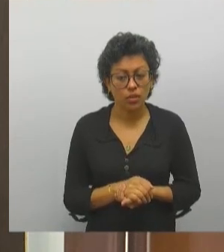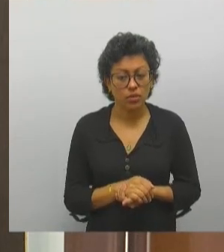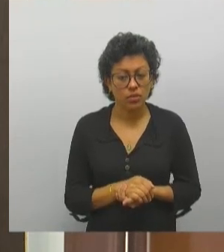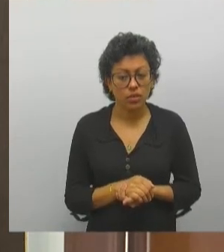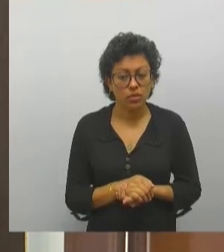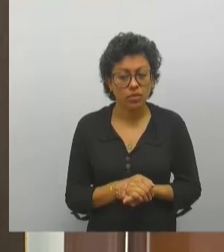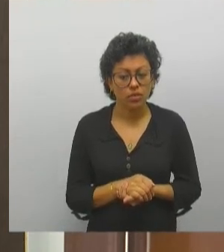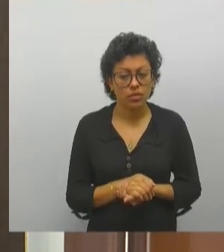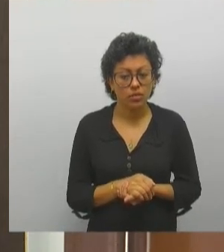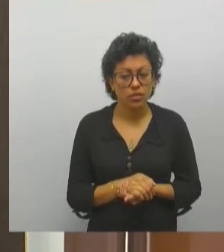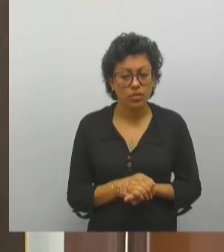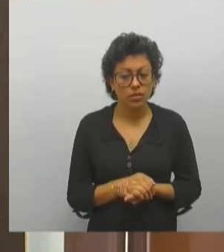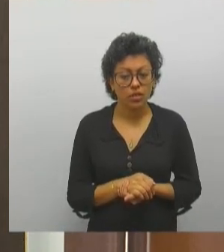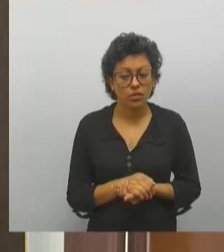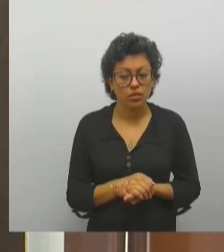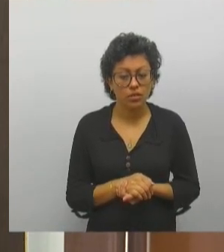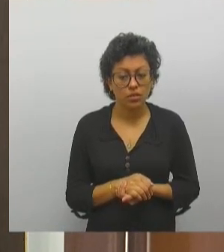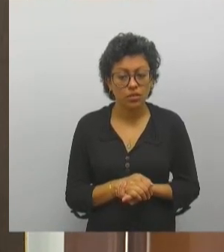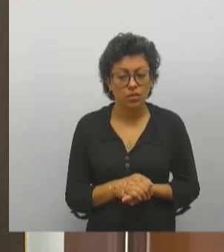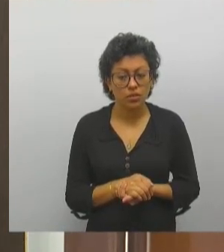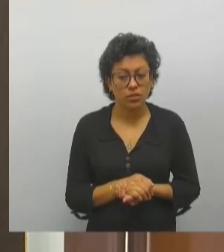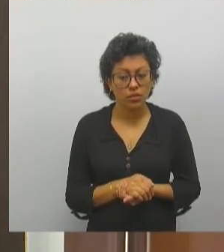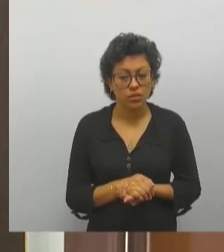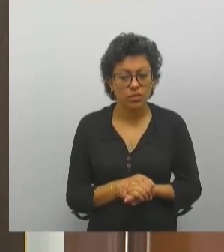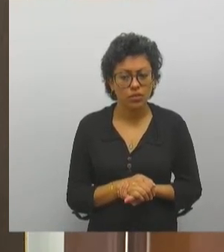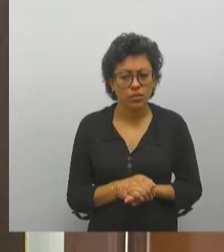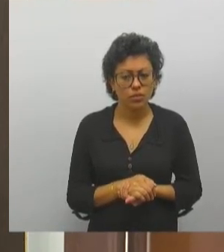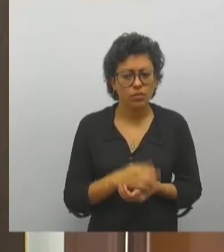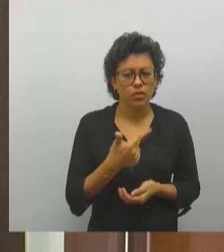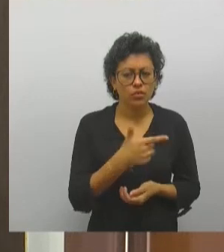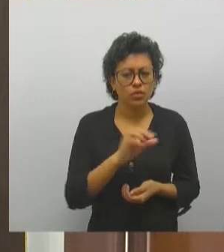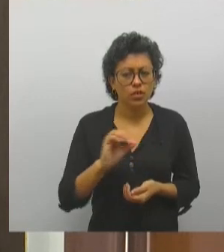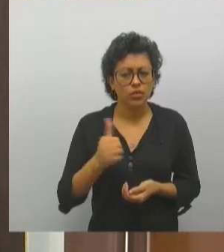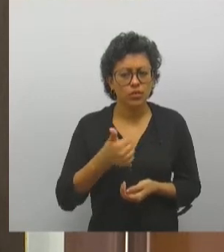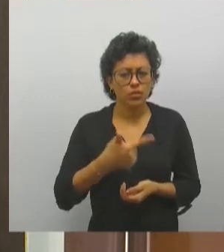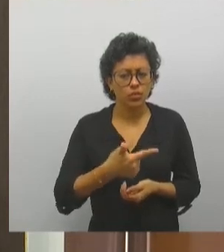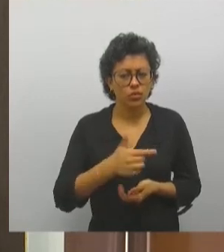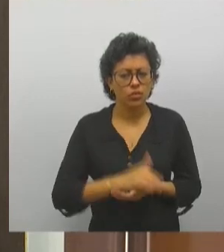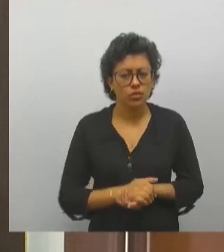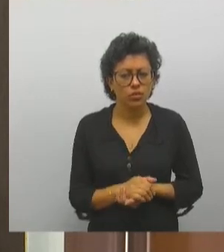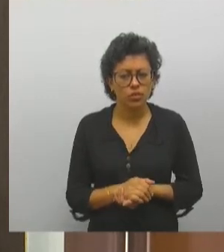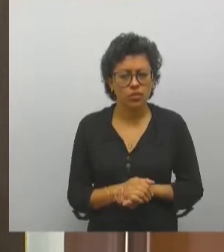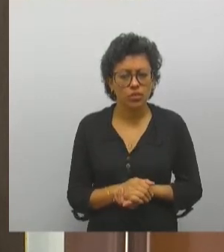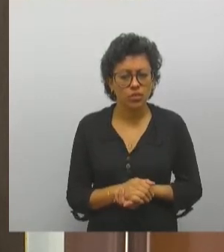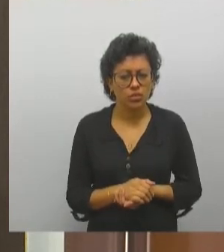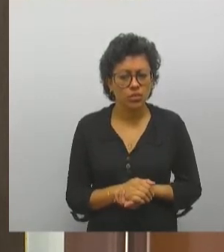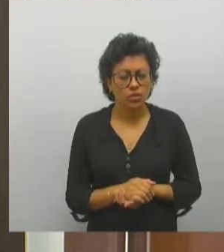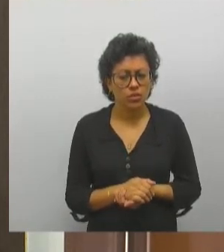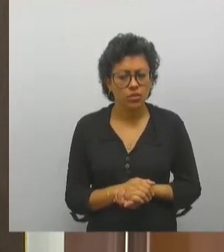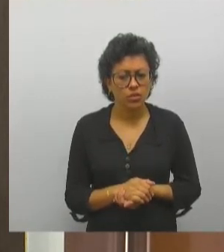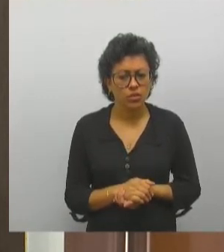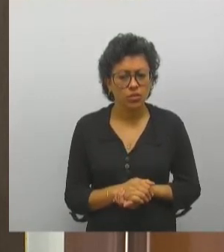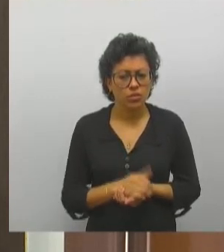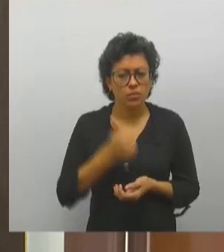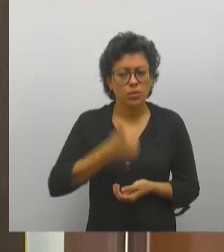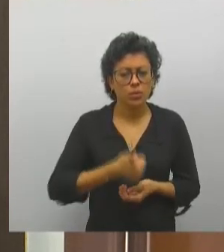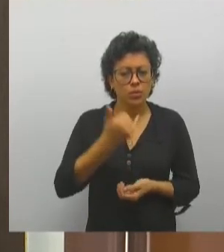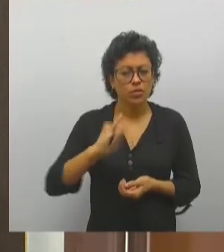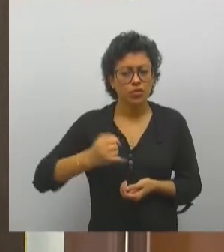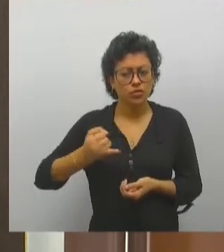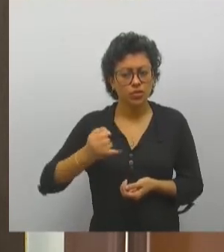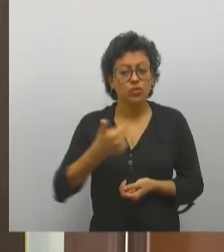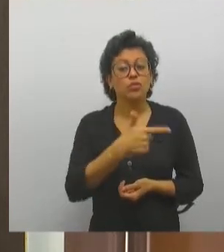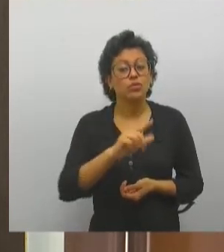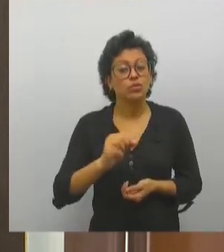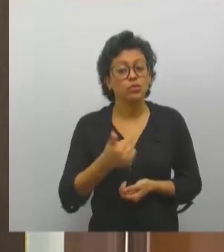2004, não sei se foi aquela da Japuíba. 2002, perdão, obrigado, meu amigo morador da Japuíba. 2002, 1º de janeiro de